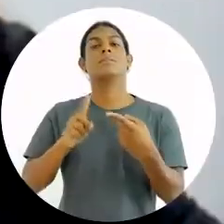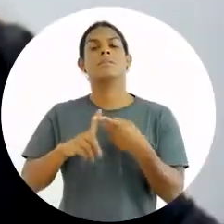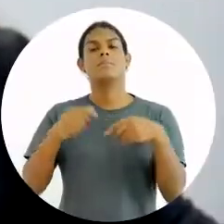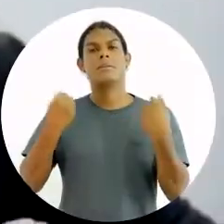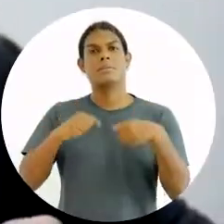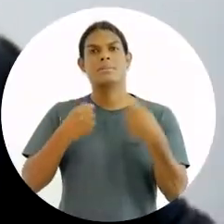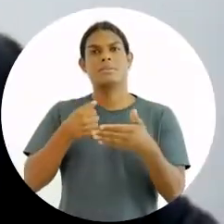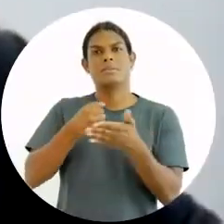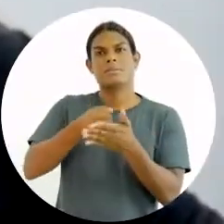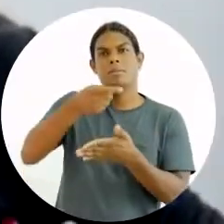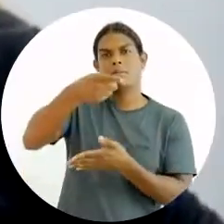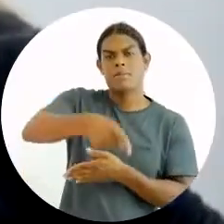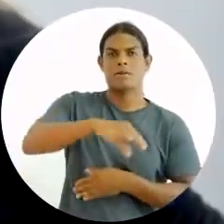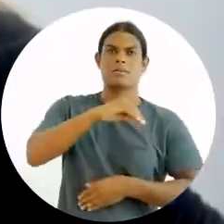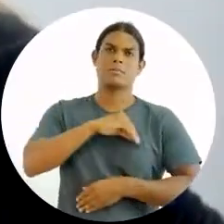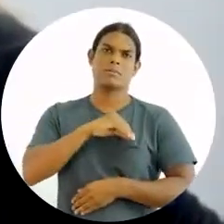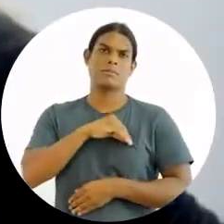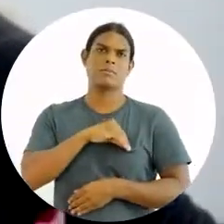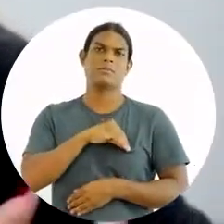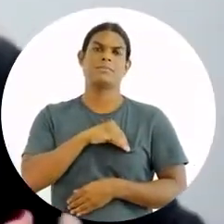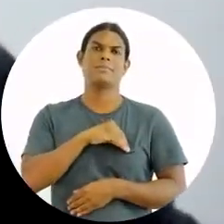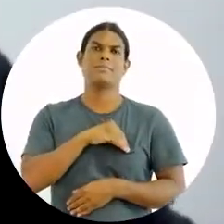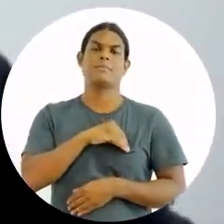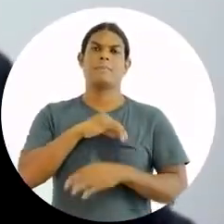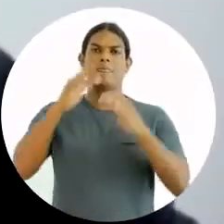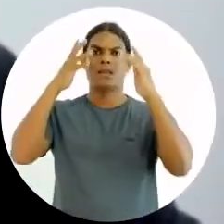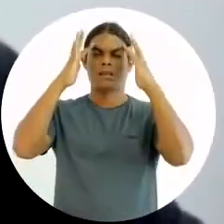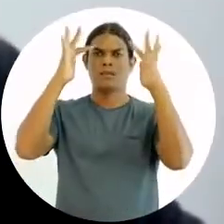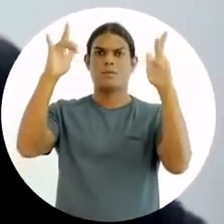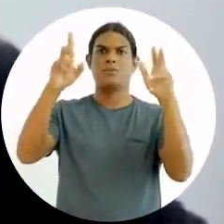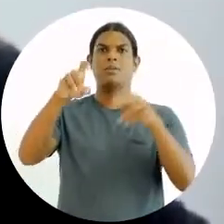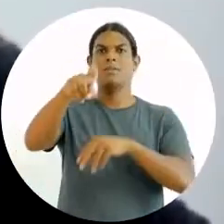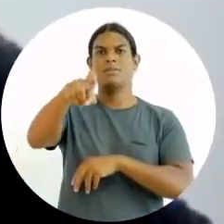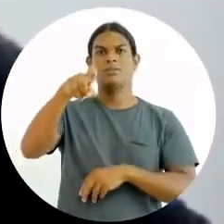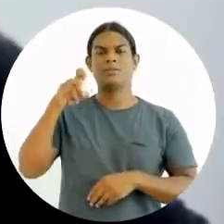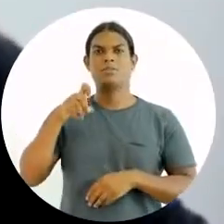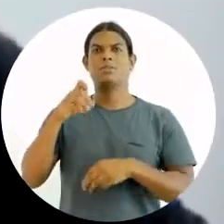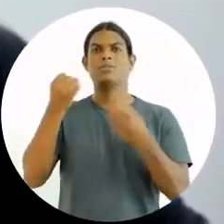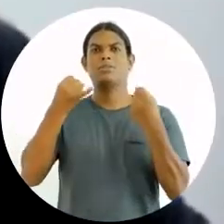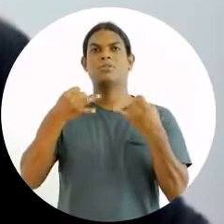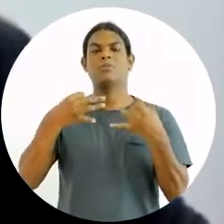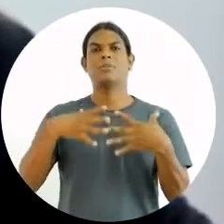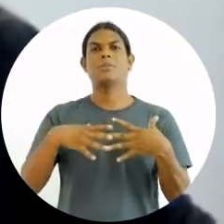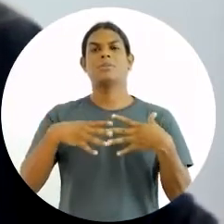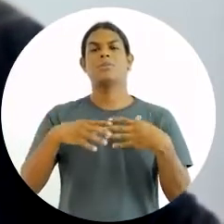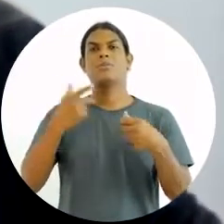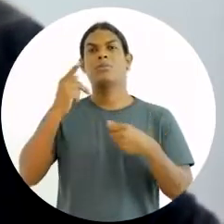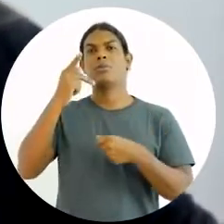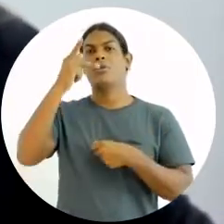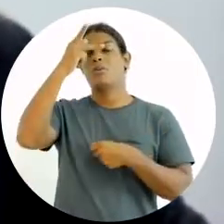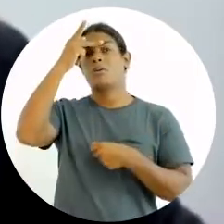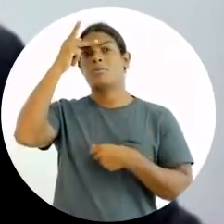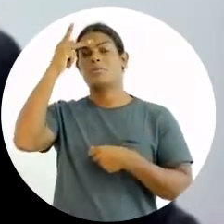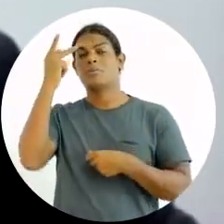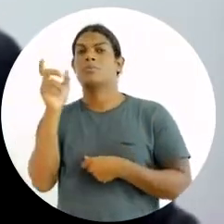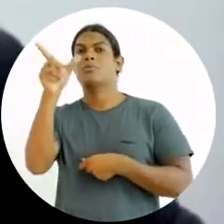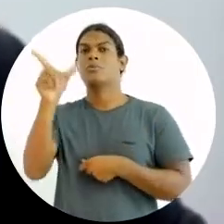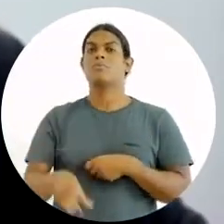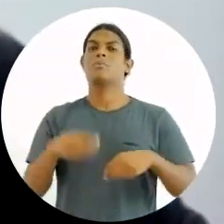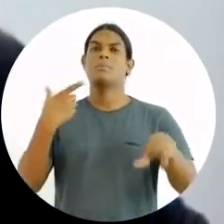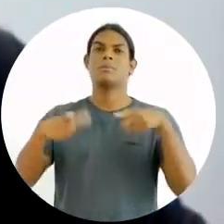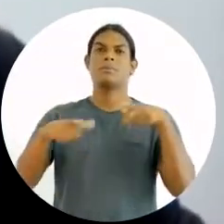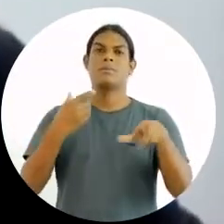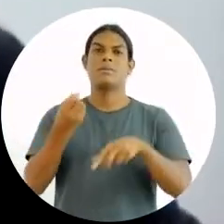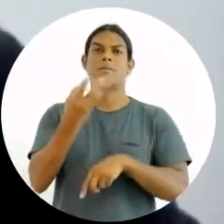recompensado financeiramente. A teoria X diz o quê? Diz que o homem, para trabalhar bem, ele precisa ser